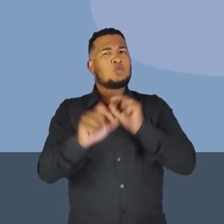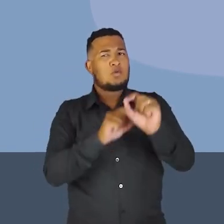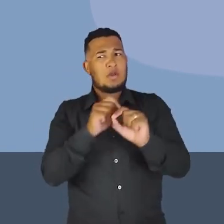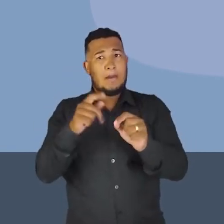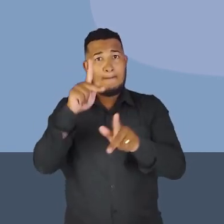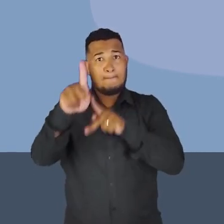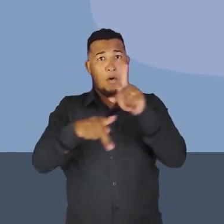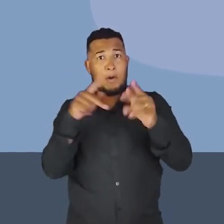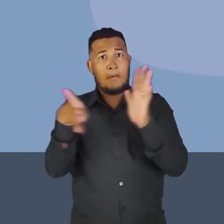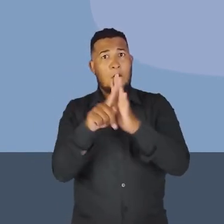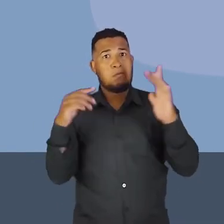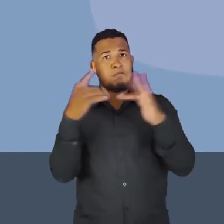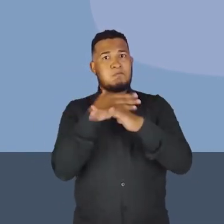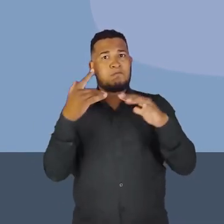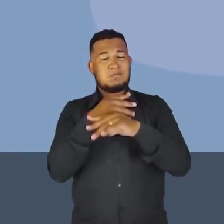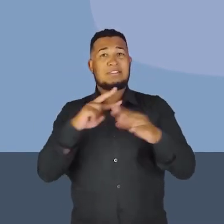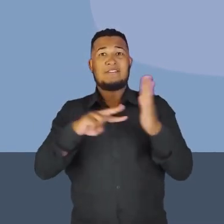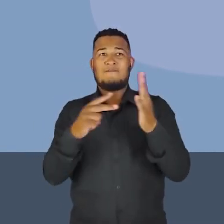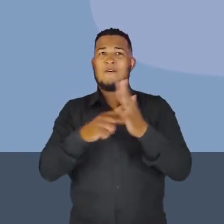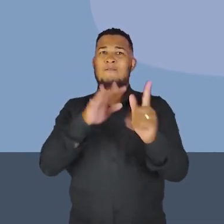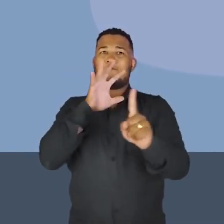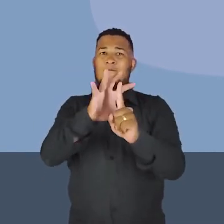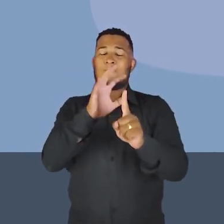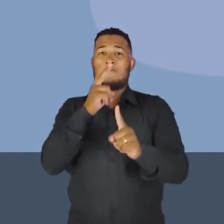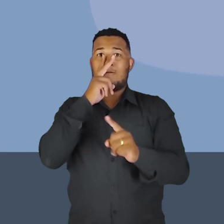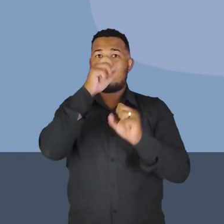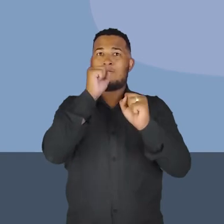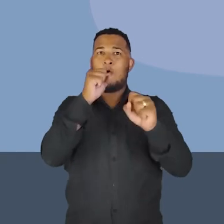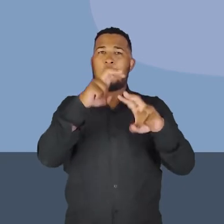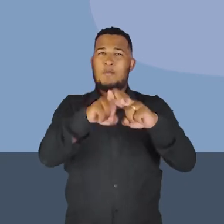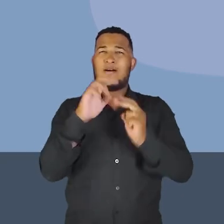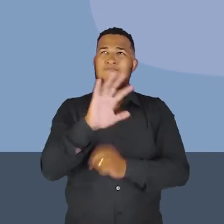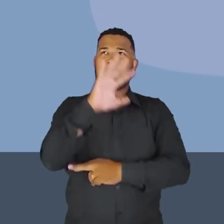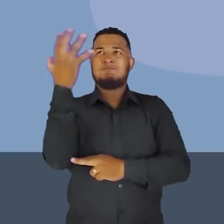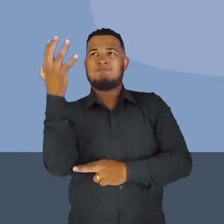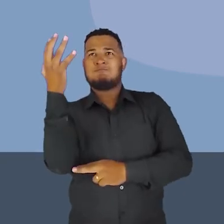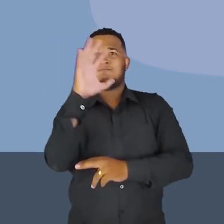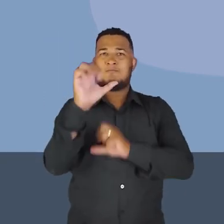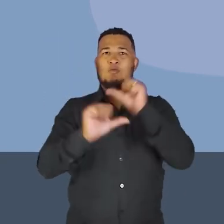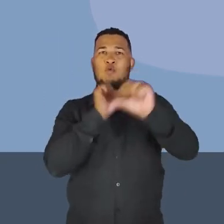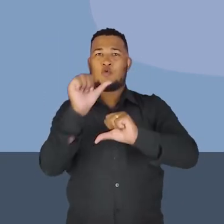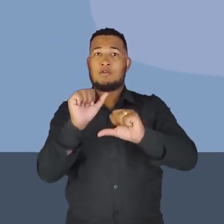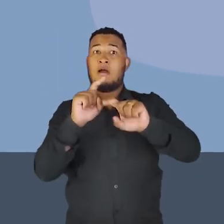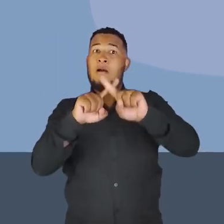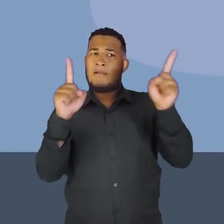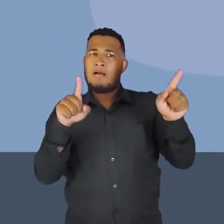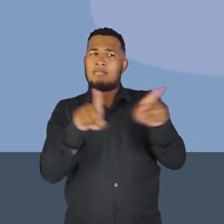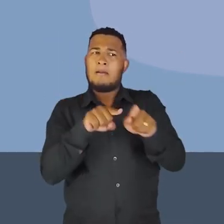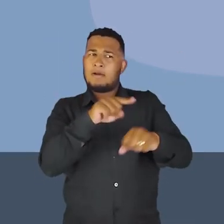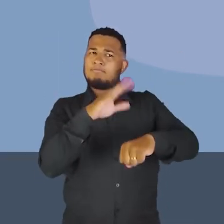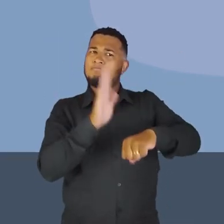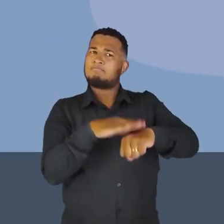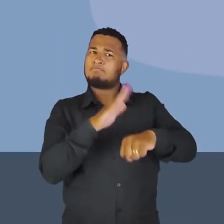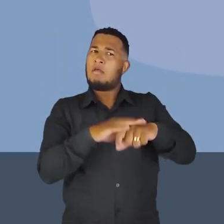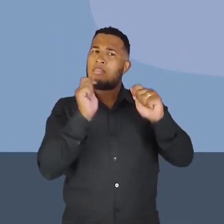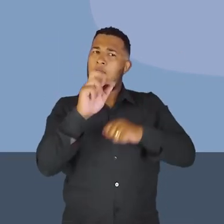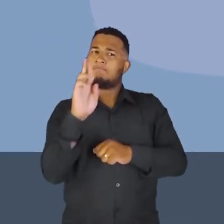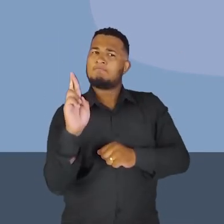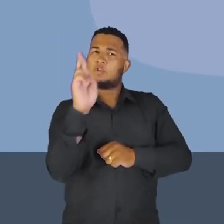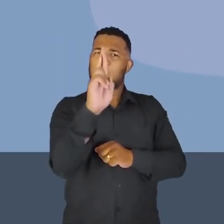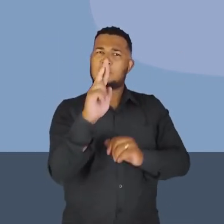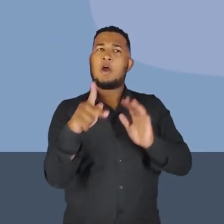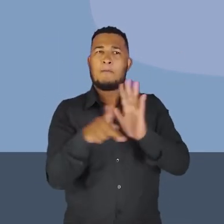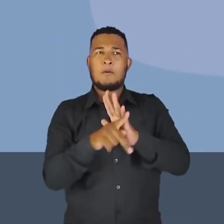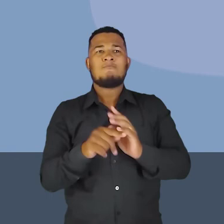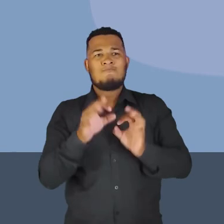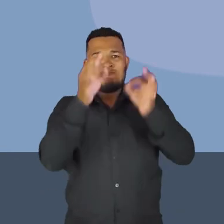urbanas serão as mais afetadas pelas mudanças climáticas. Mas também são elas os vetores responsáveis pelas